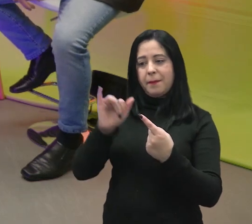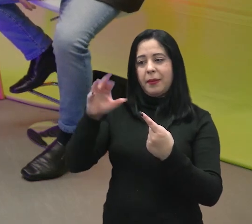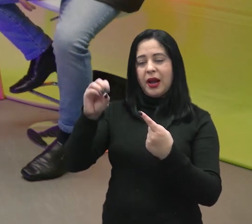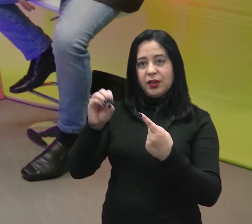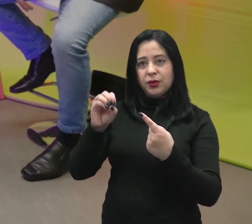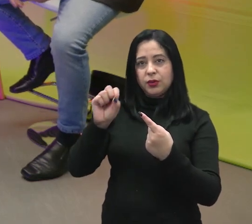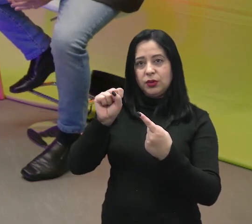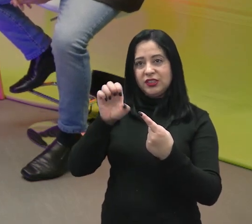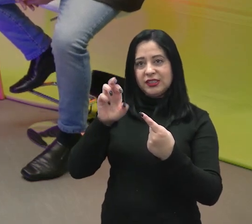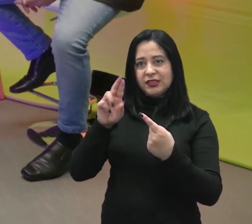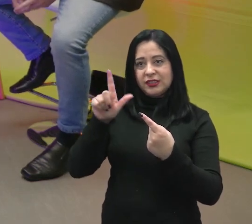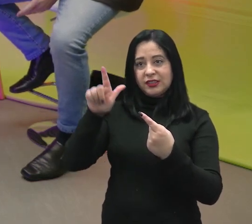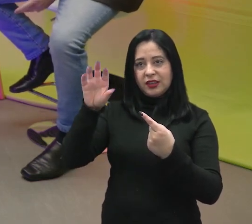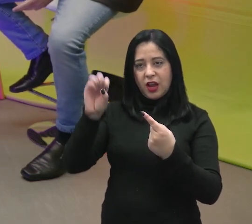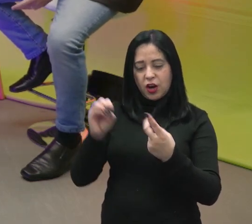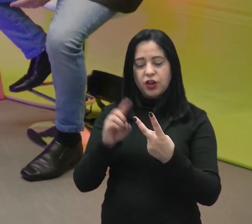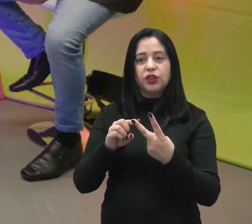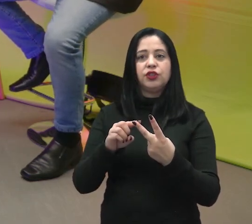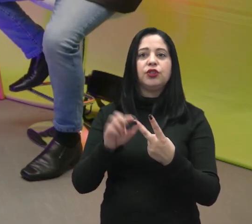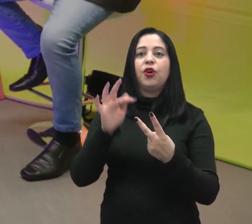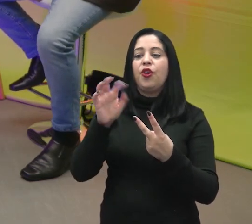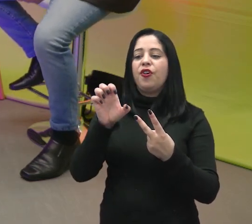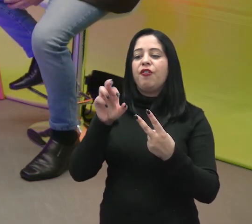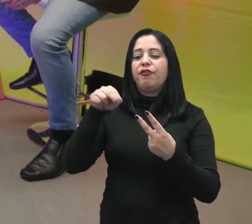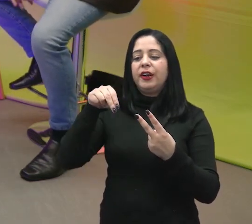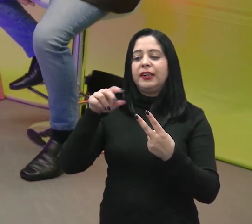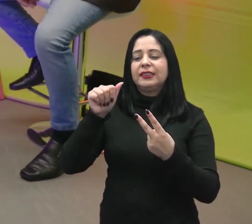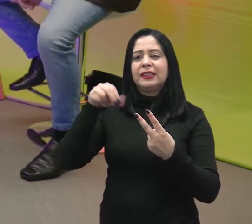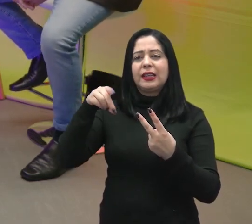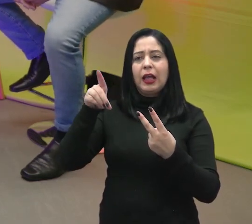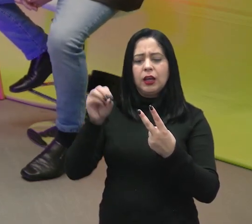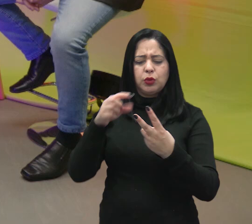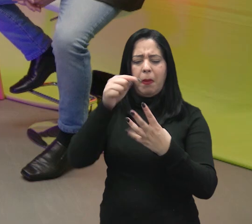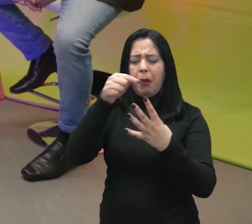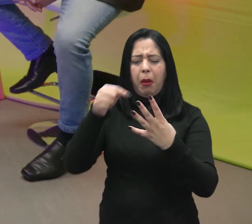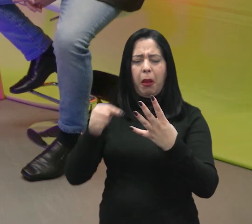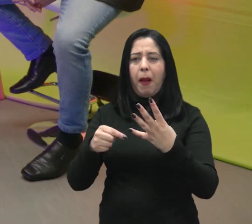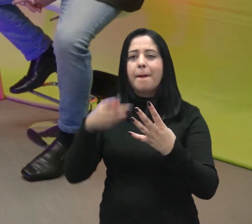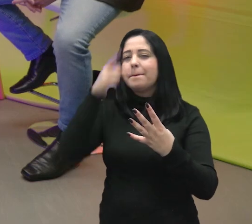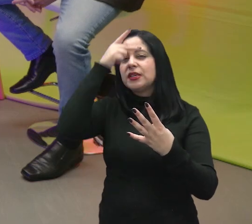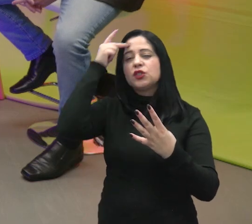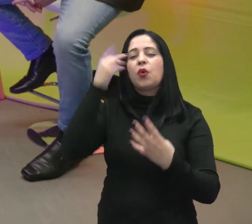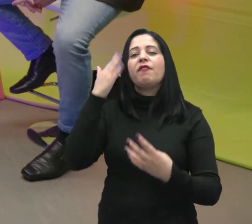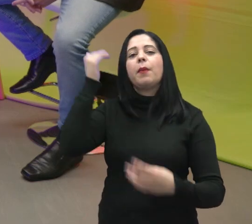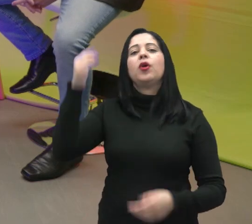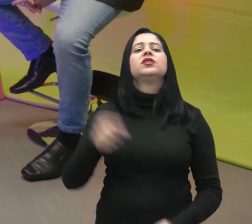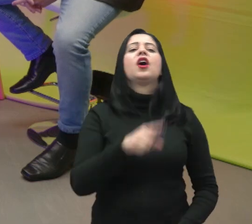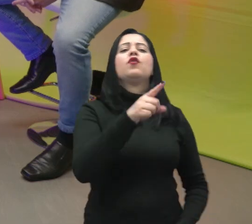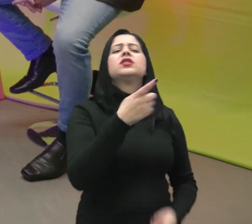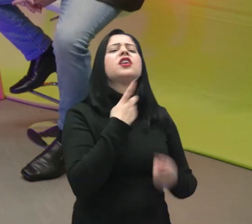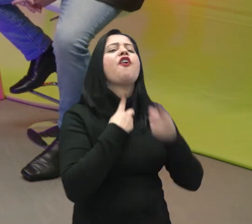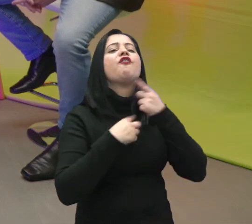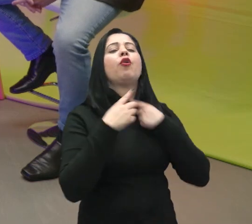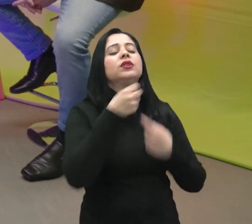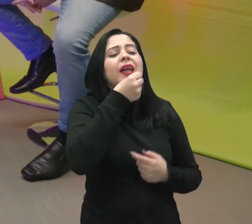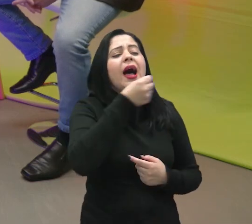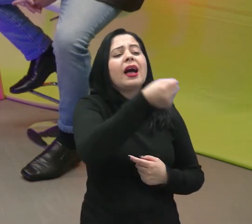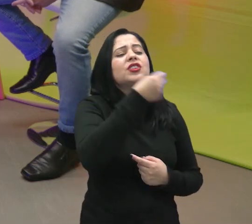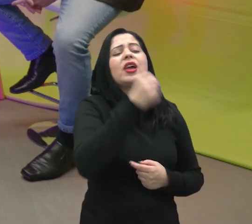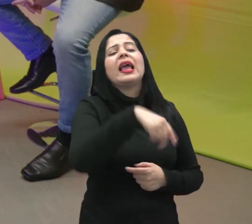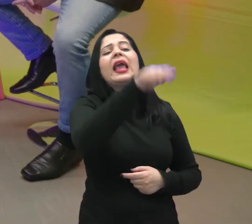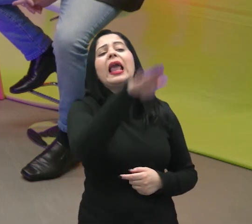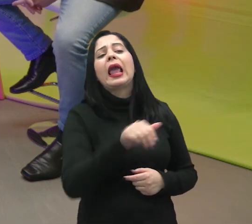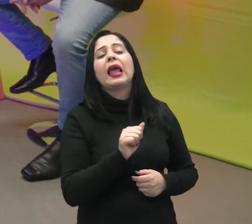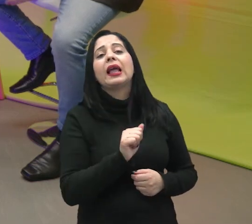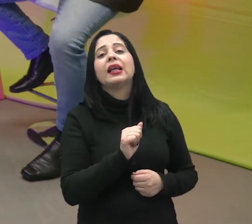o Derico, né, o Fernando Anitelli, do Teatro Mágico. Então eu cheguei a... Tem um próximo desejo de entrevistar alguém e lançar um livro sobre algum